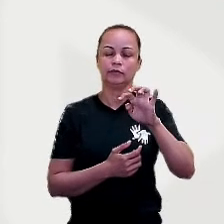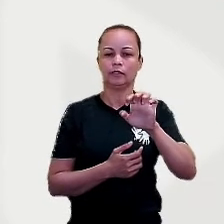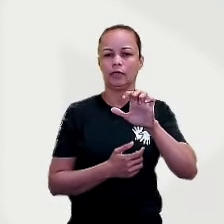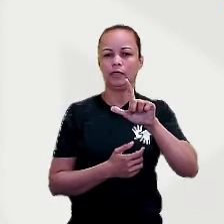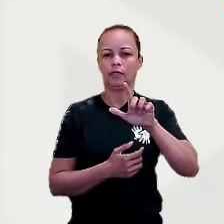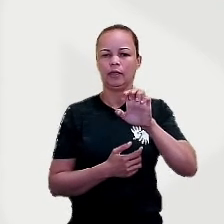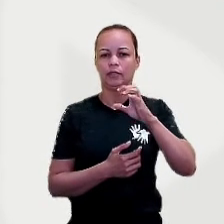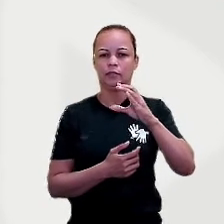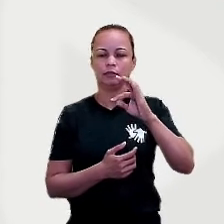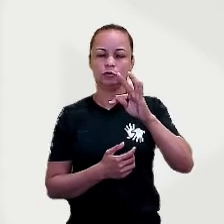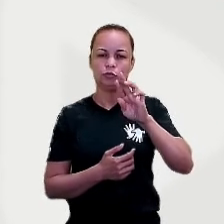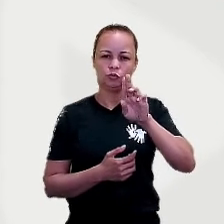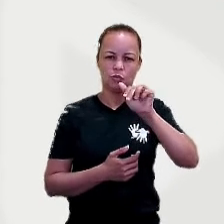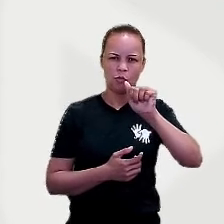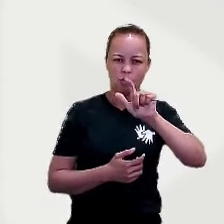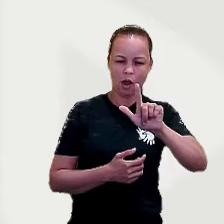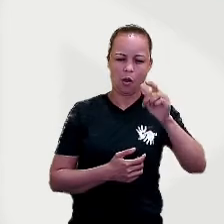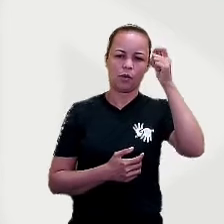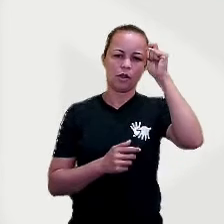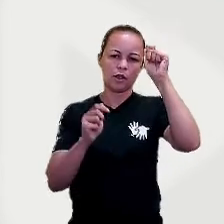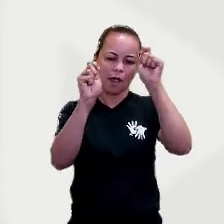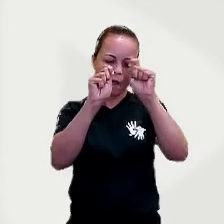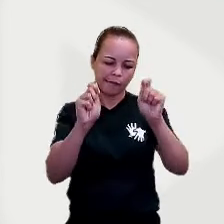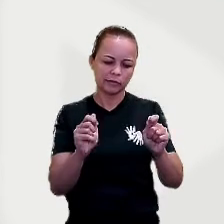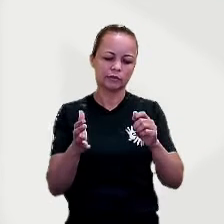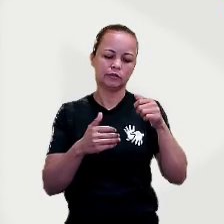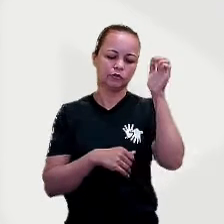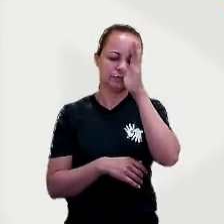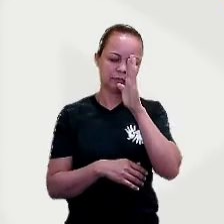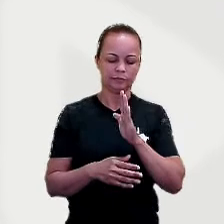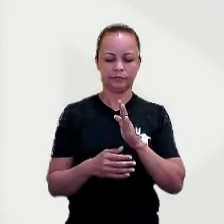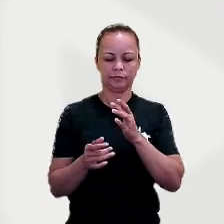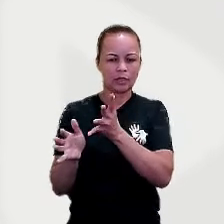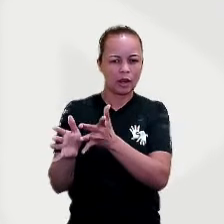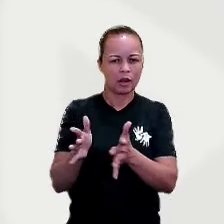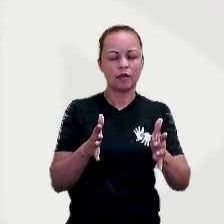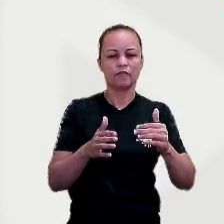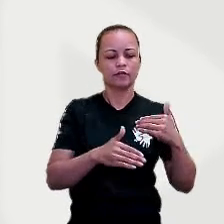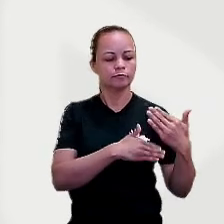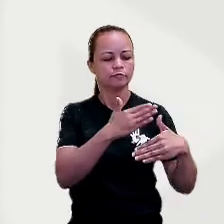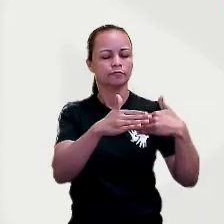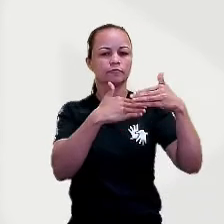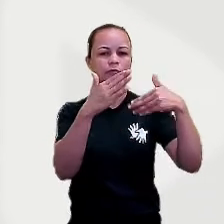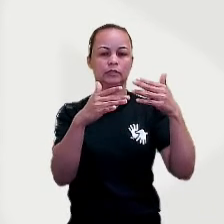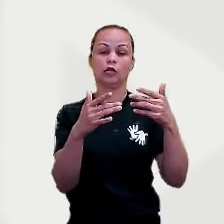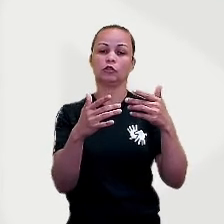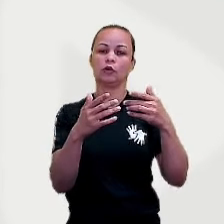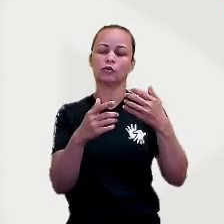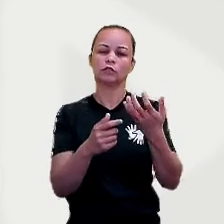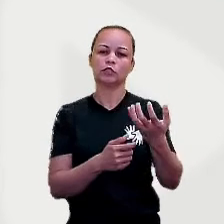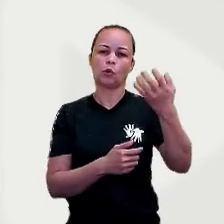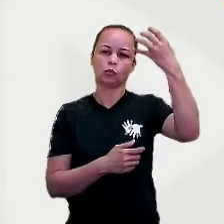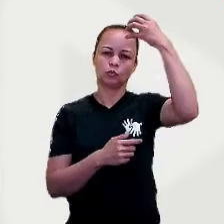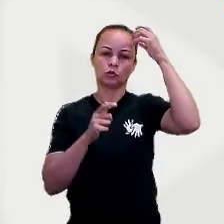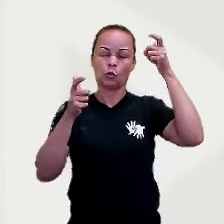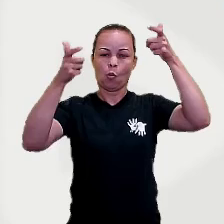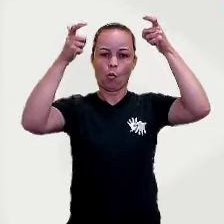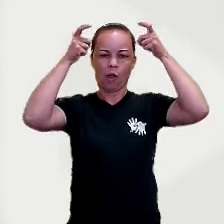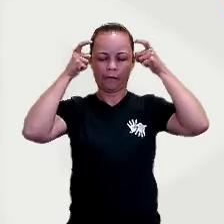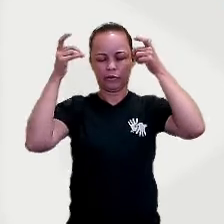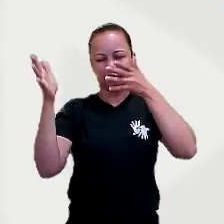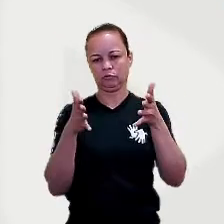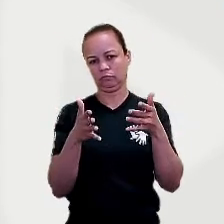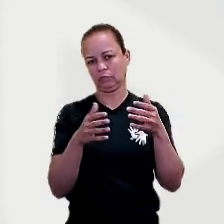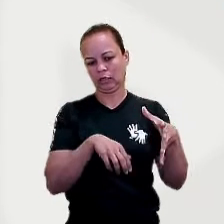Brasil. Uma das mudanças mais significativas desse período foi a elevação do Brasil à condição de reino, que até então a gente era